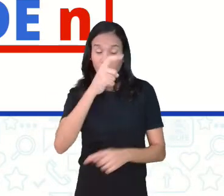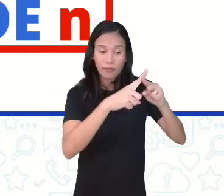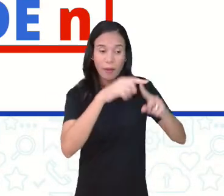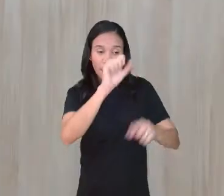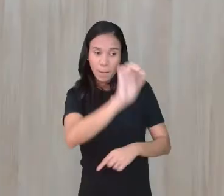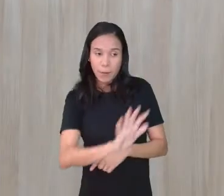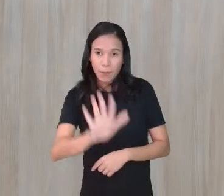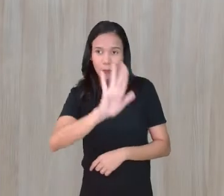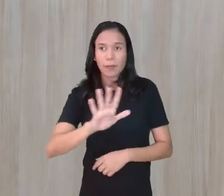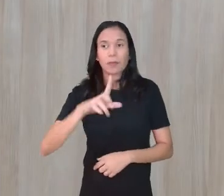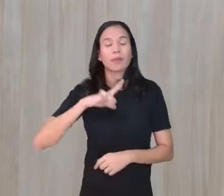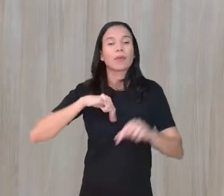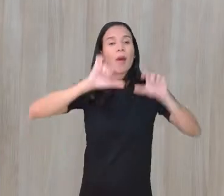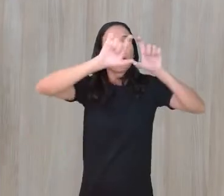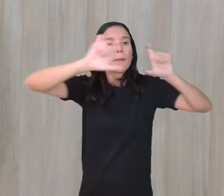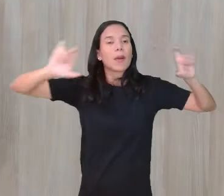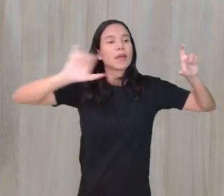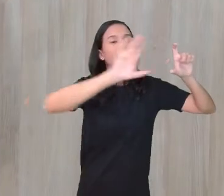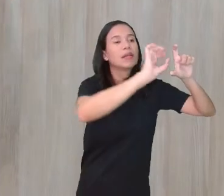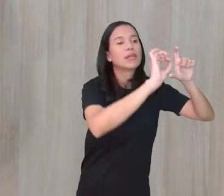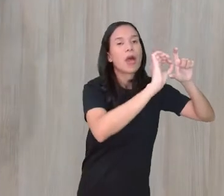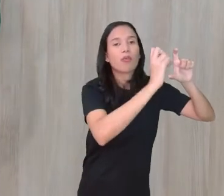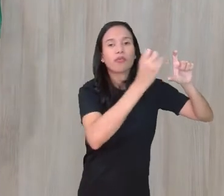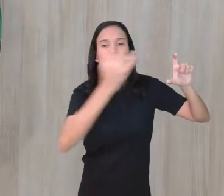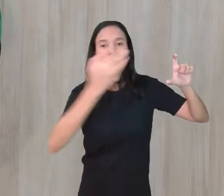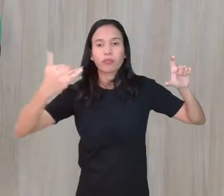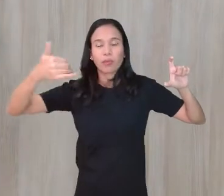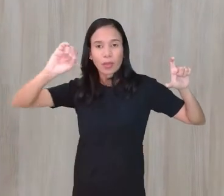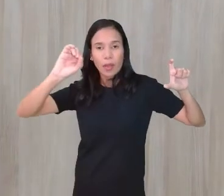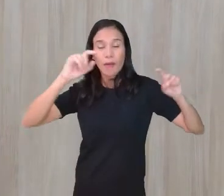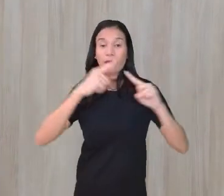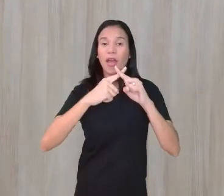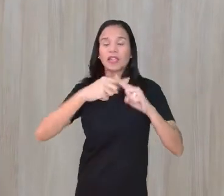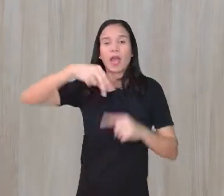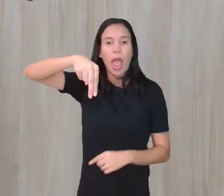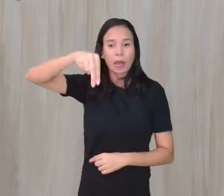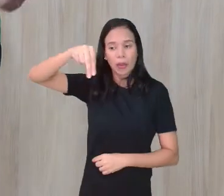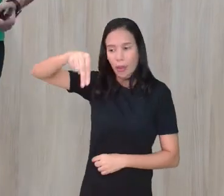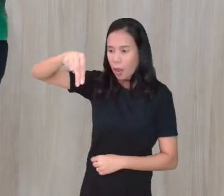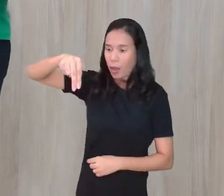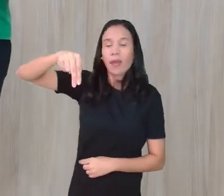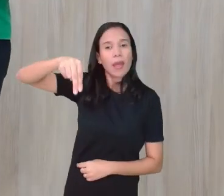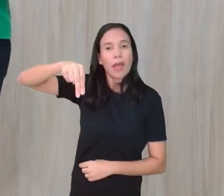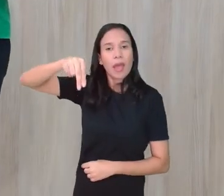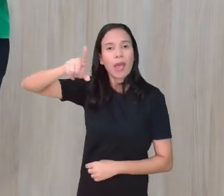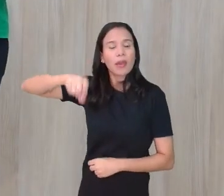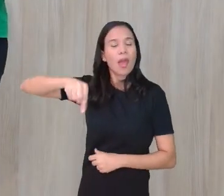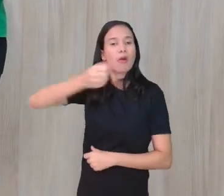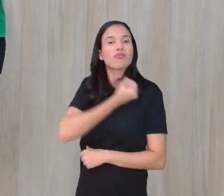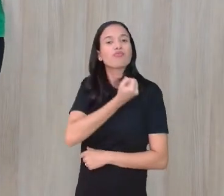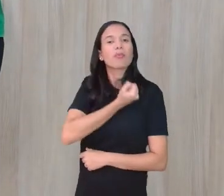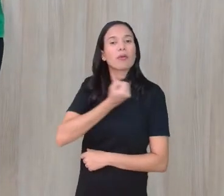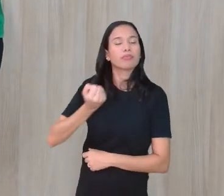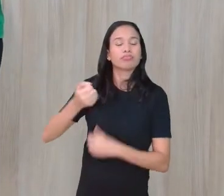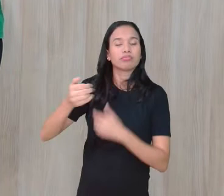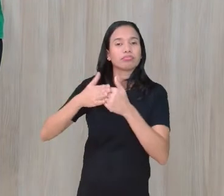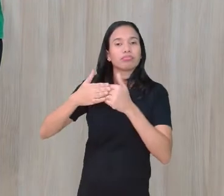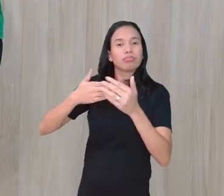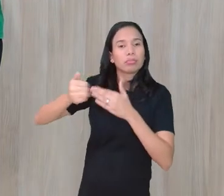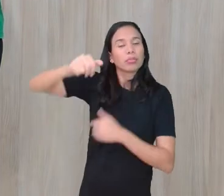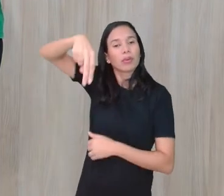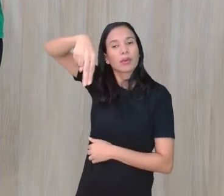números naturais e multiplicar por um valorzinho de n. Esse n é um número natural e a gente